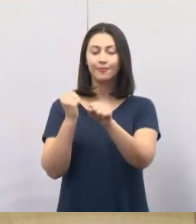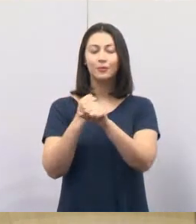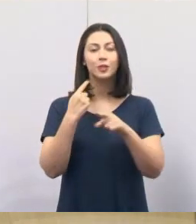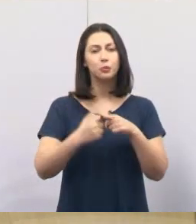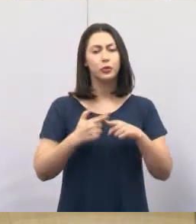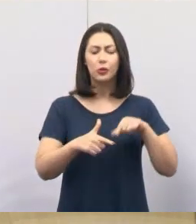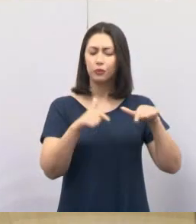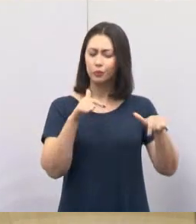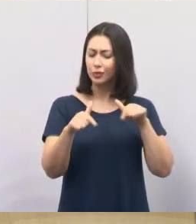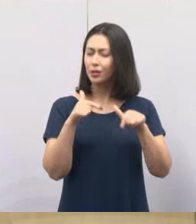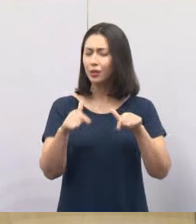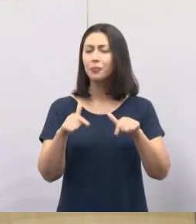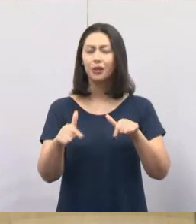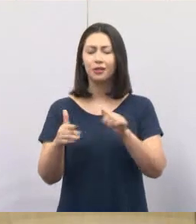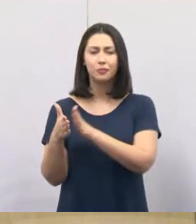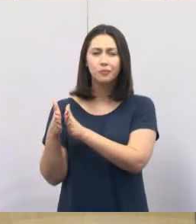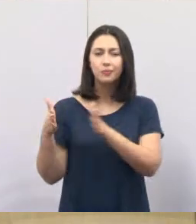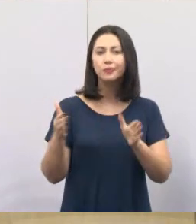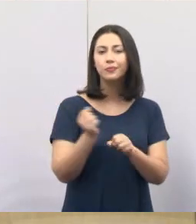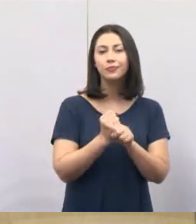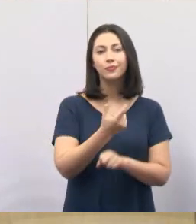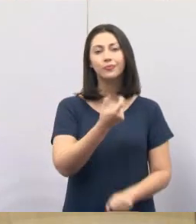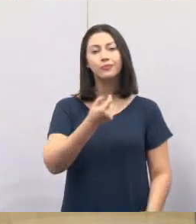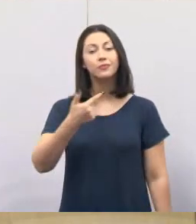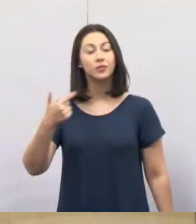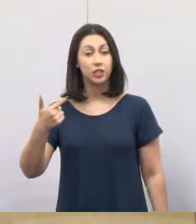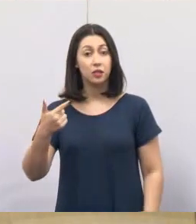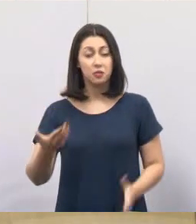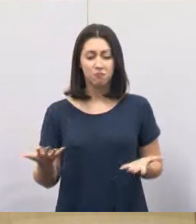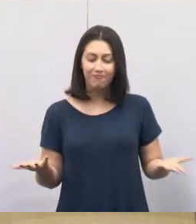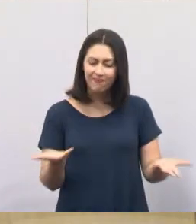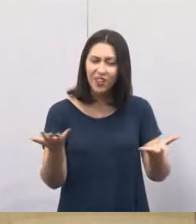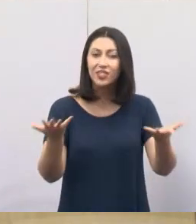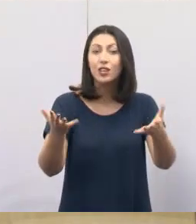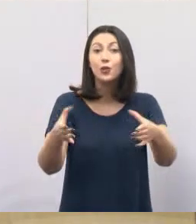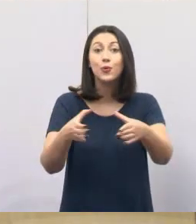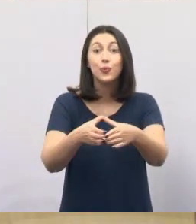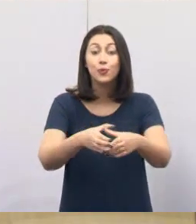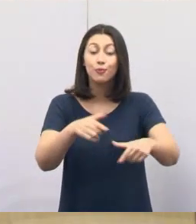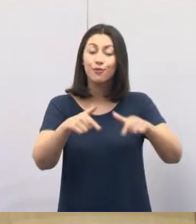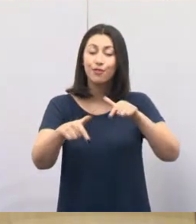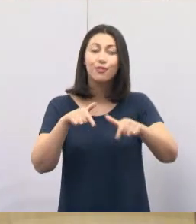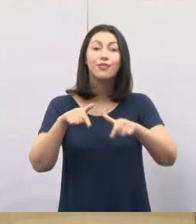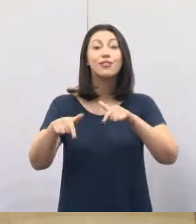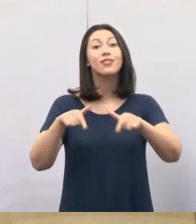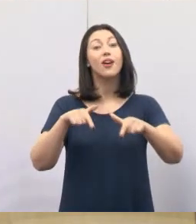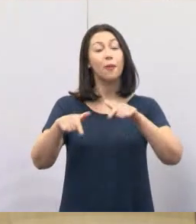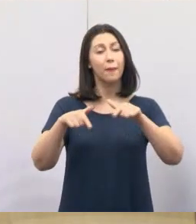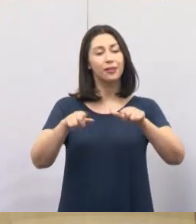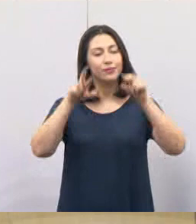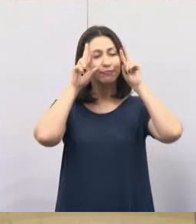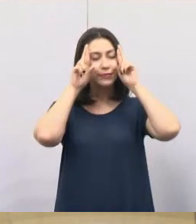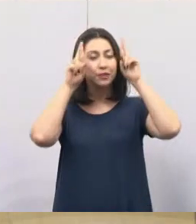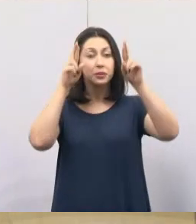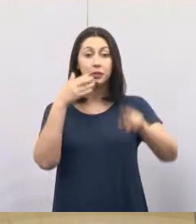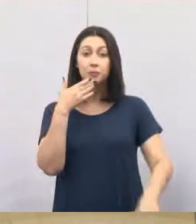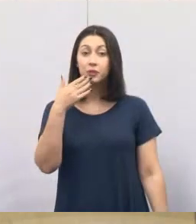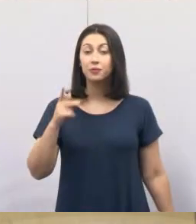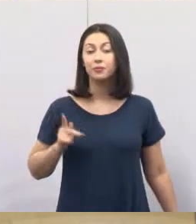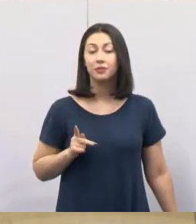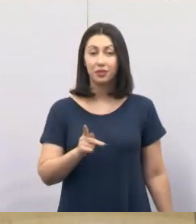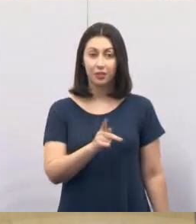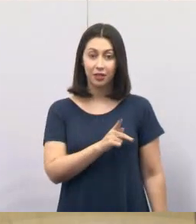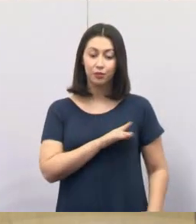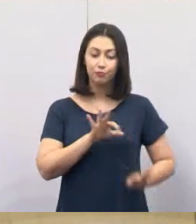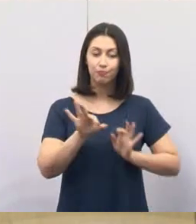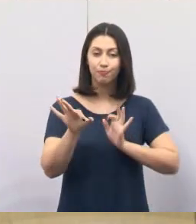serviços prestados no ano 2022, enaltecendo o desempenho de toda a equipe ao longo desse ano. Respeitosamente, requeremos a presidente dessa